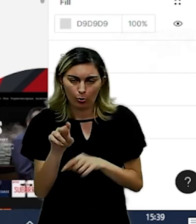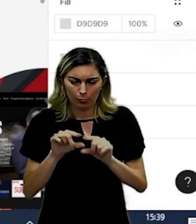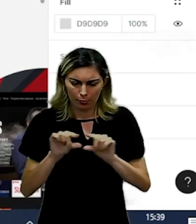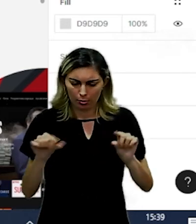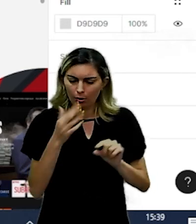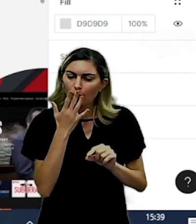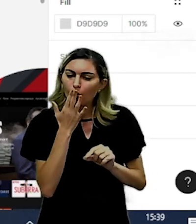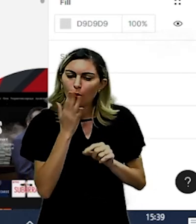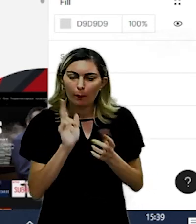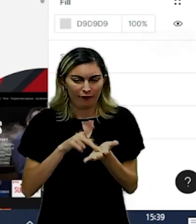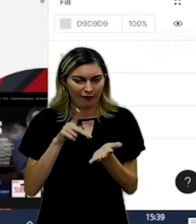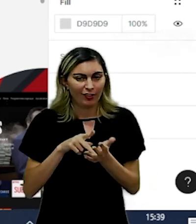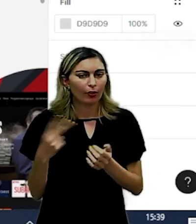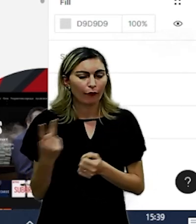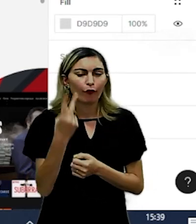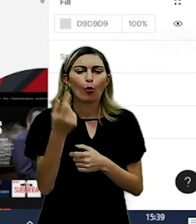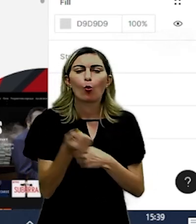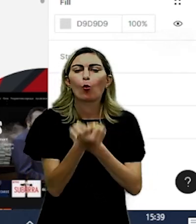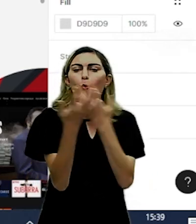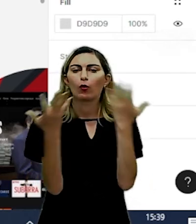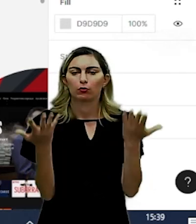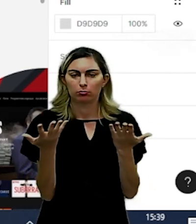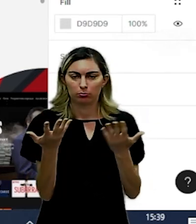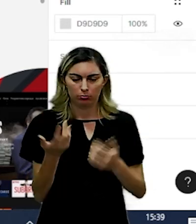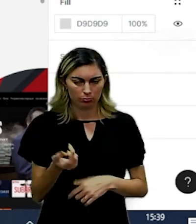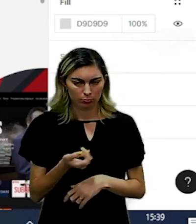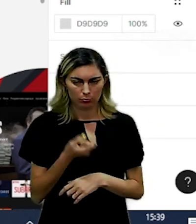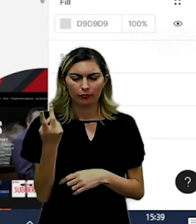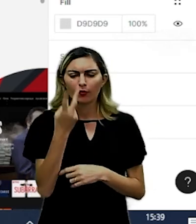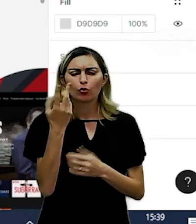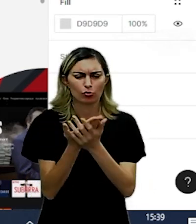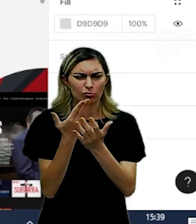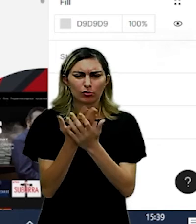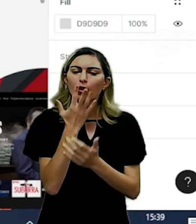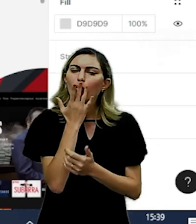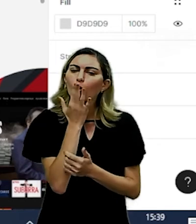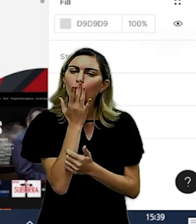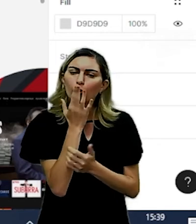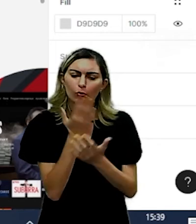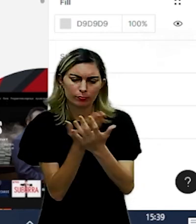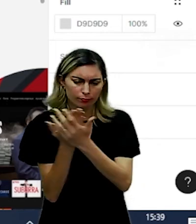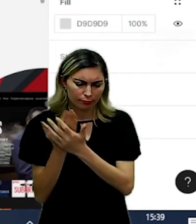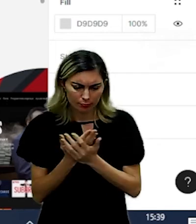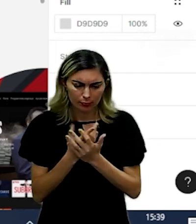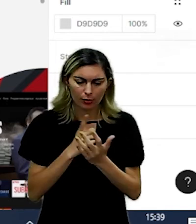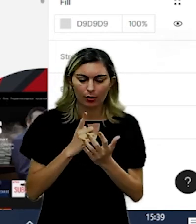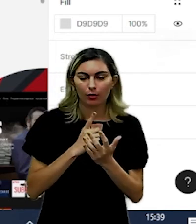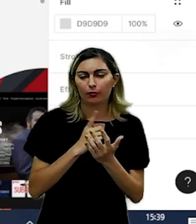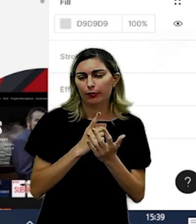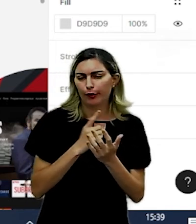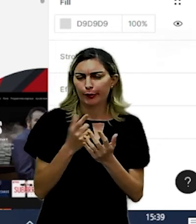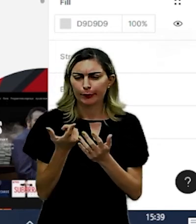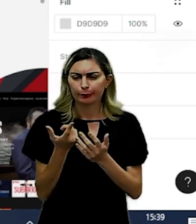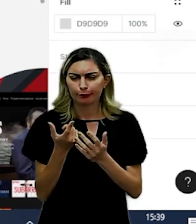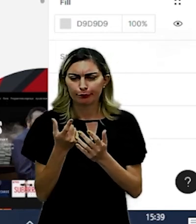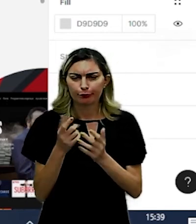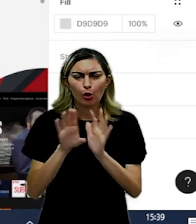na verdade o valor dela. Quando a gente vai estudar as cores, nós temos algumas formas de codificar